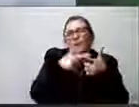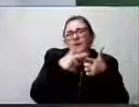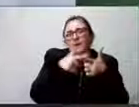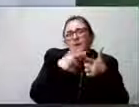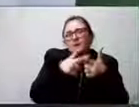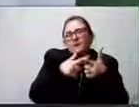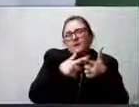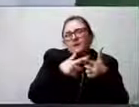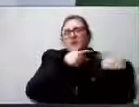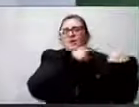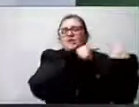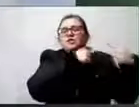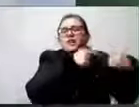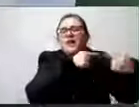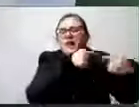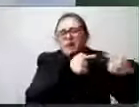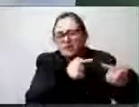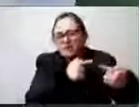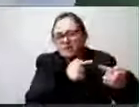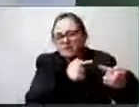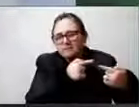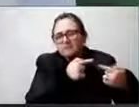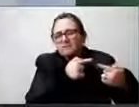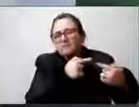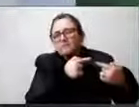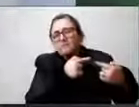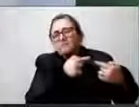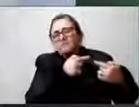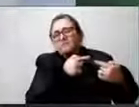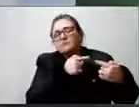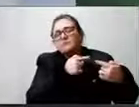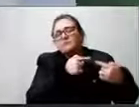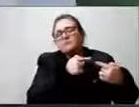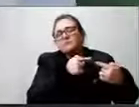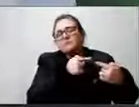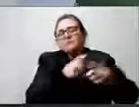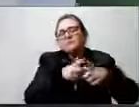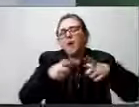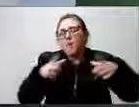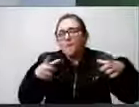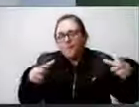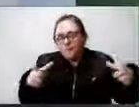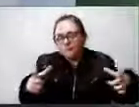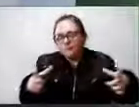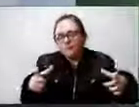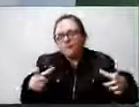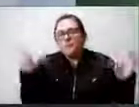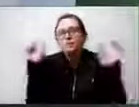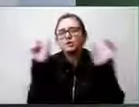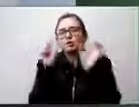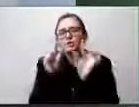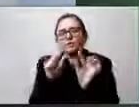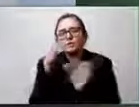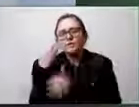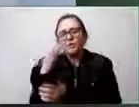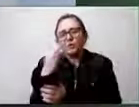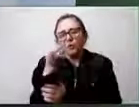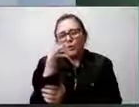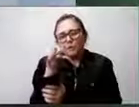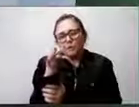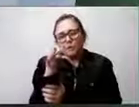de neuroplasticidade negativa no sistema nervoso central, né, com aumento da excitabilidade e diminuição da inibição da dor,